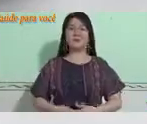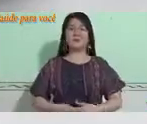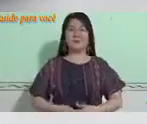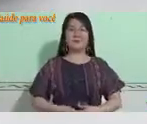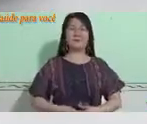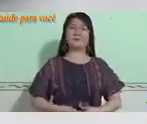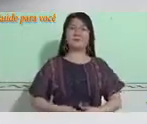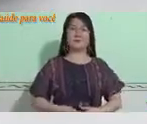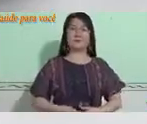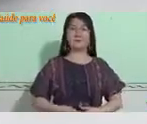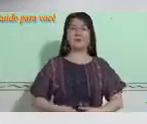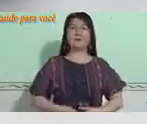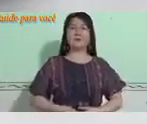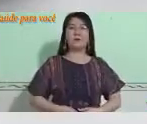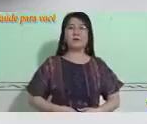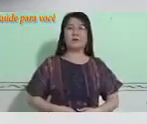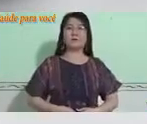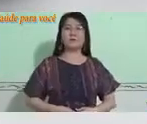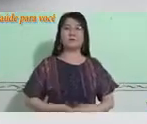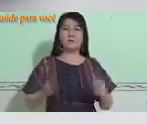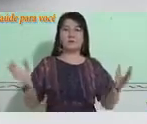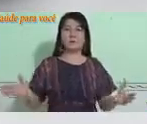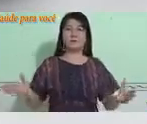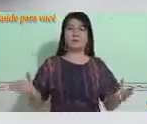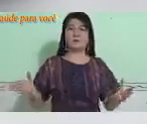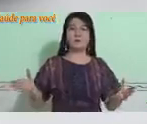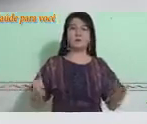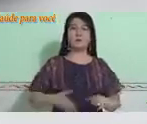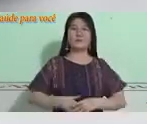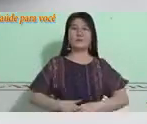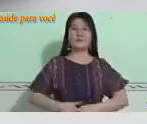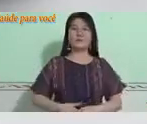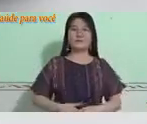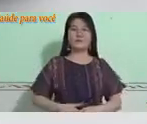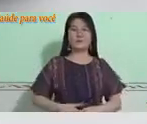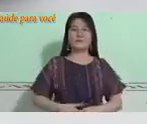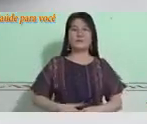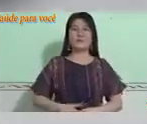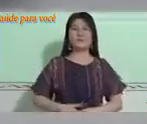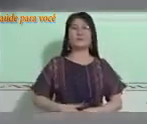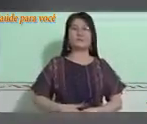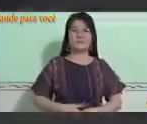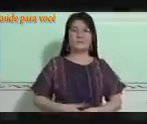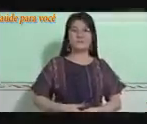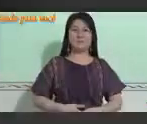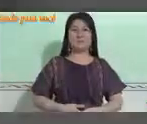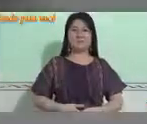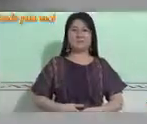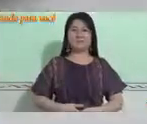Esta vitamina é facilmente encontrada nos alimentos comuns como ovos ou leite de vaca, mas pode ser necessário